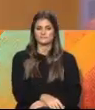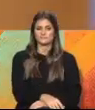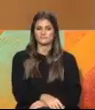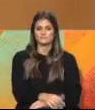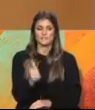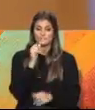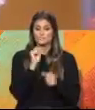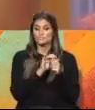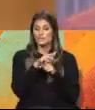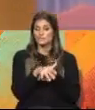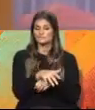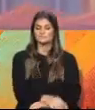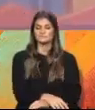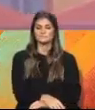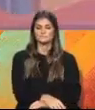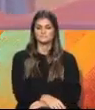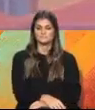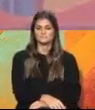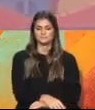atrás do mar.